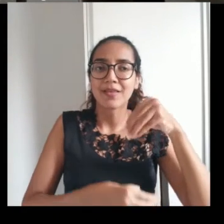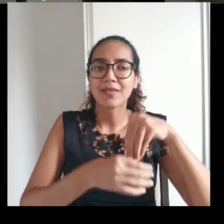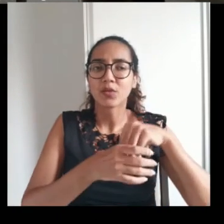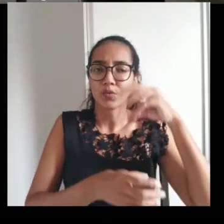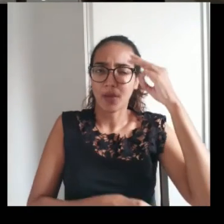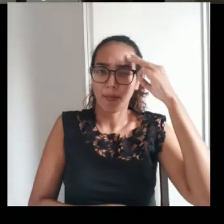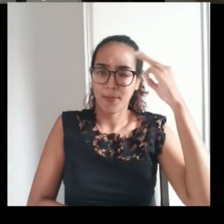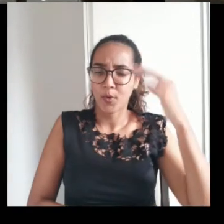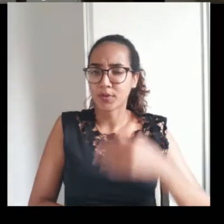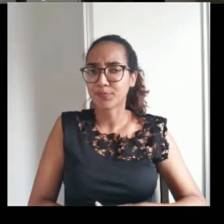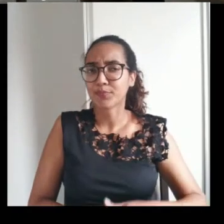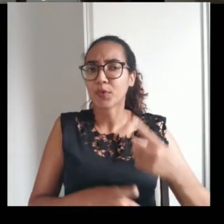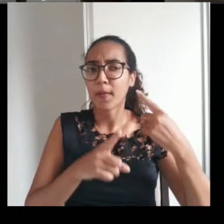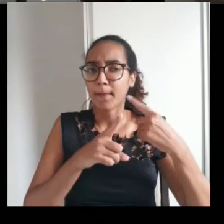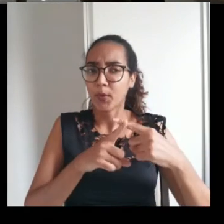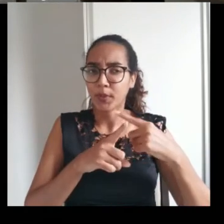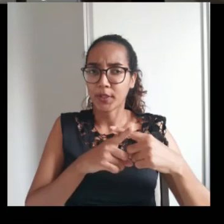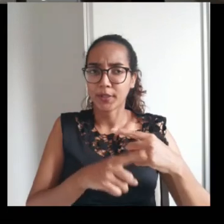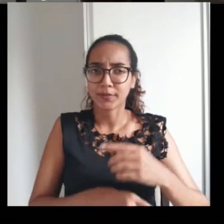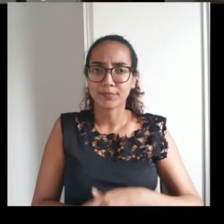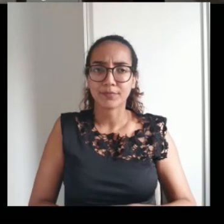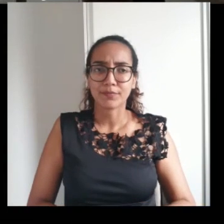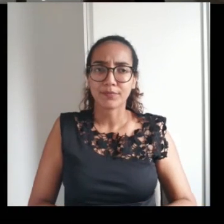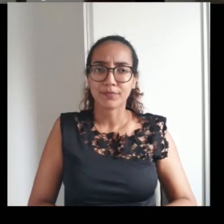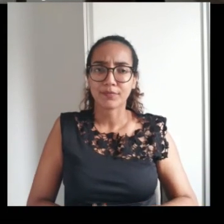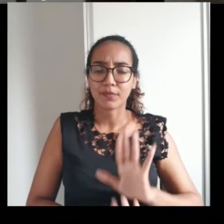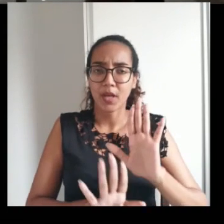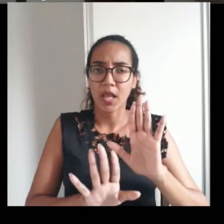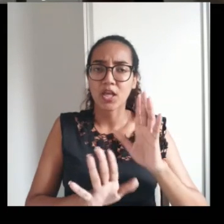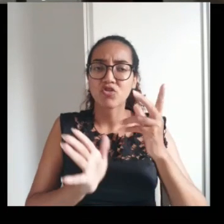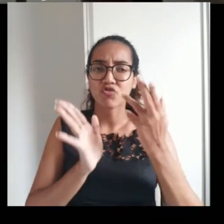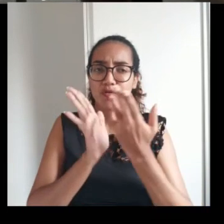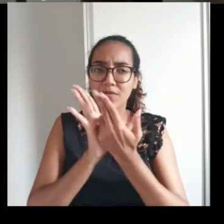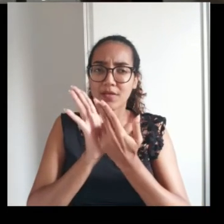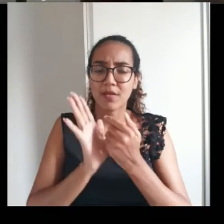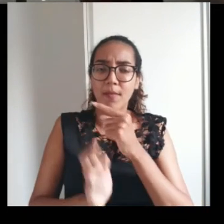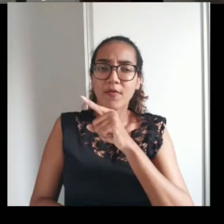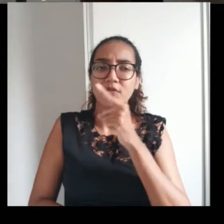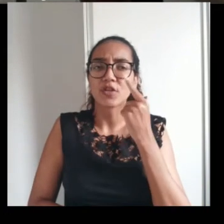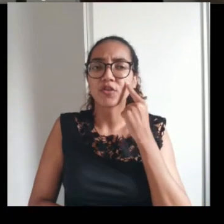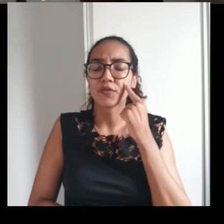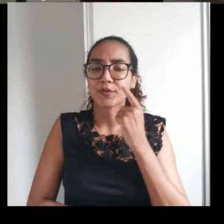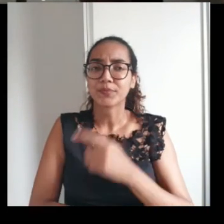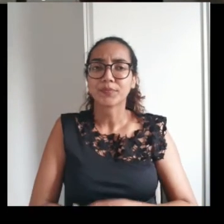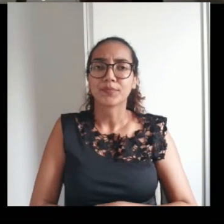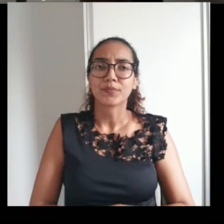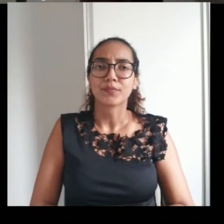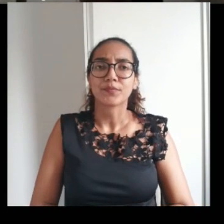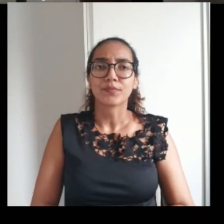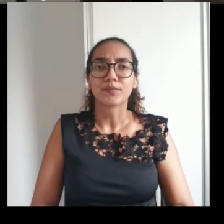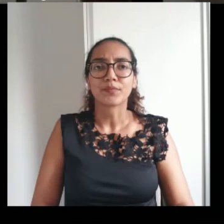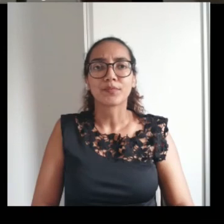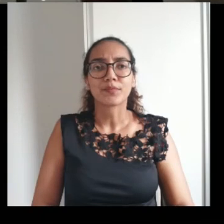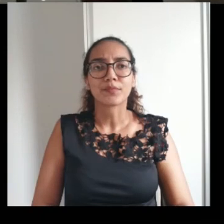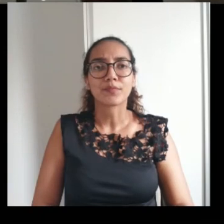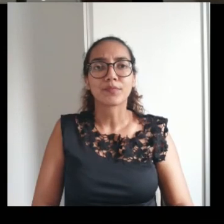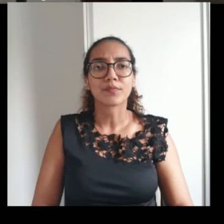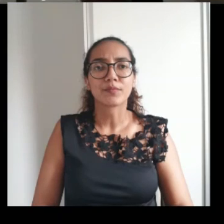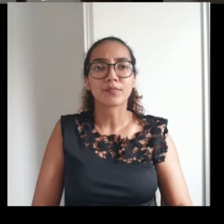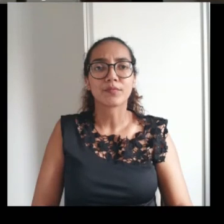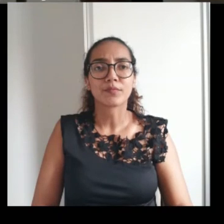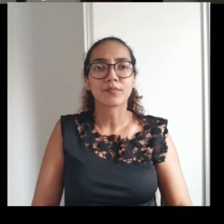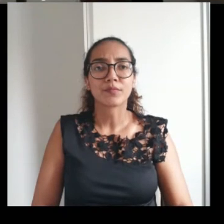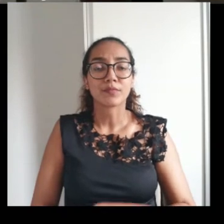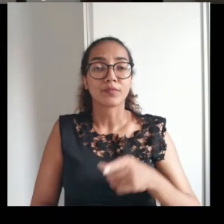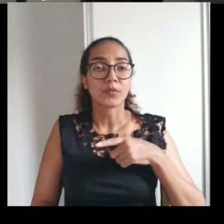essa e a gente fecha a aula, tá? Imagina que eu estou aqui, tá? Eu tenho aqui o meu repositório, instanciei um repositório de